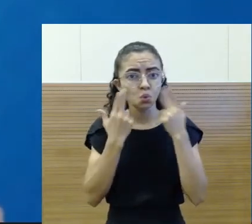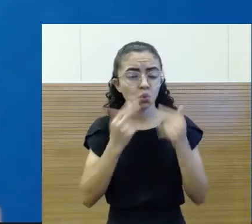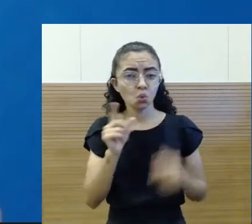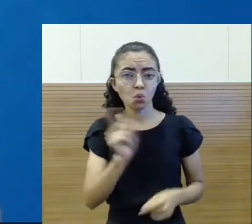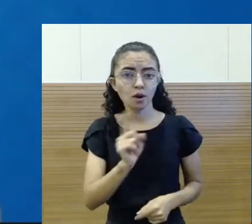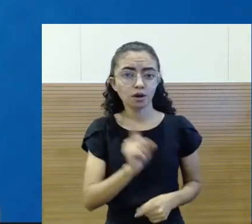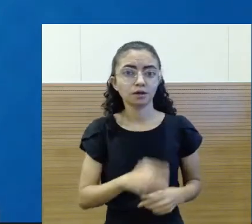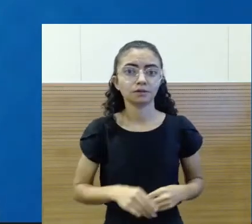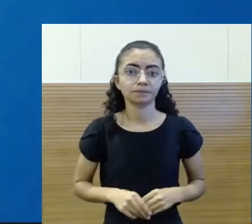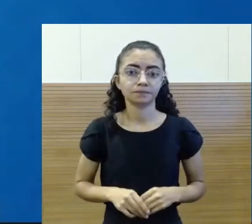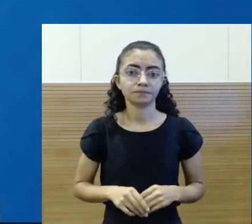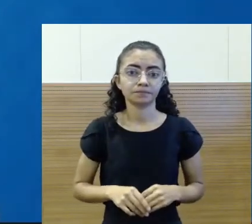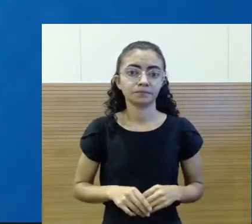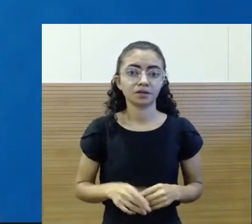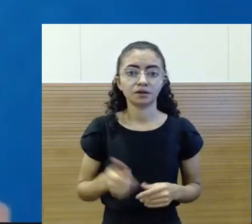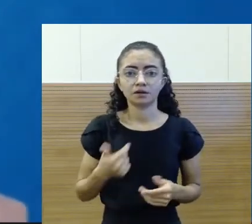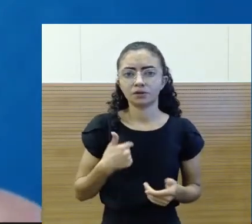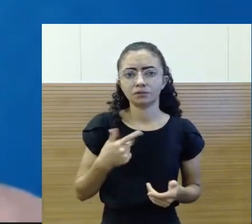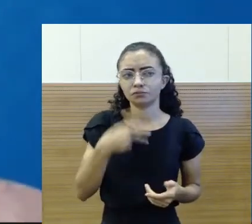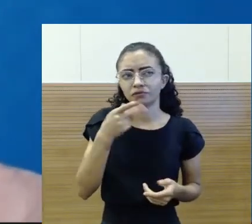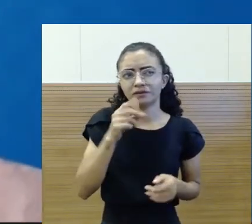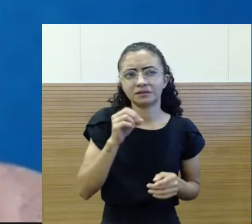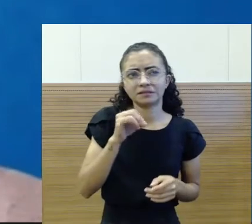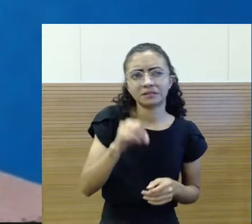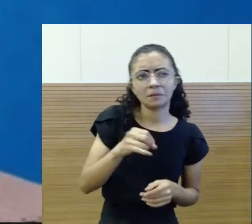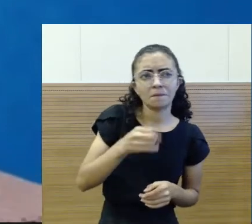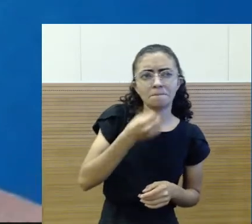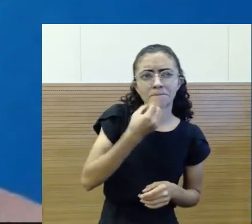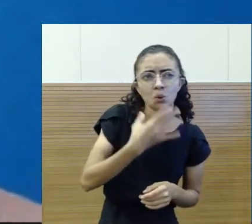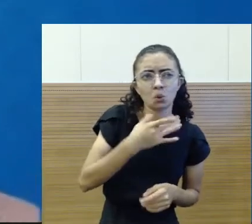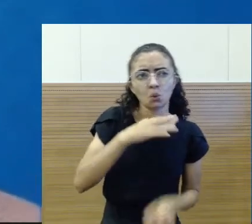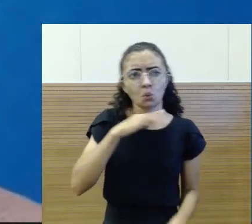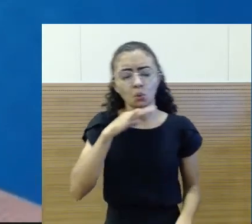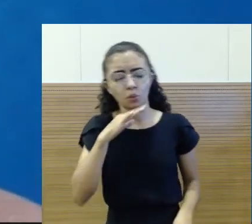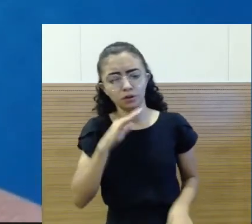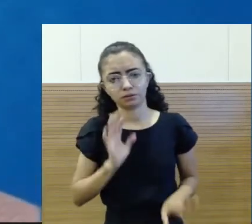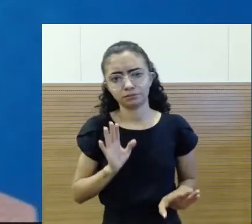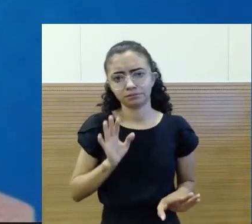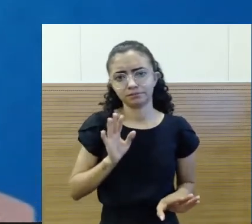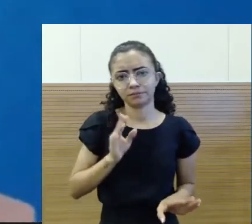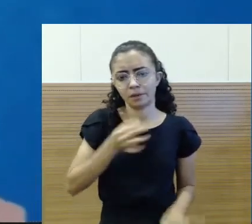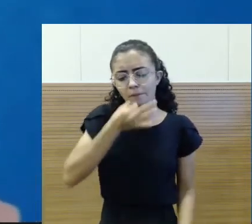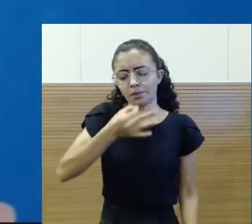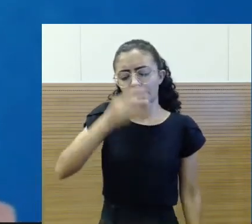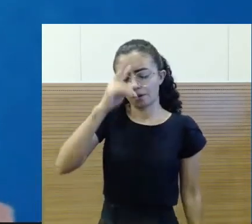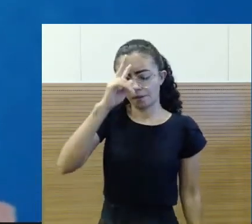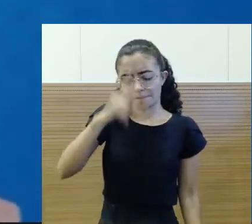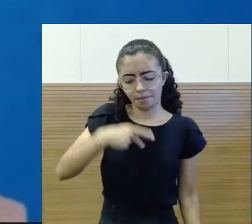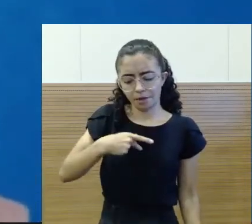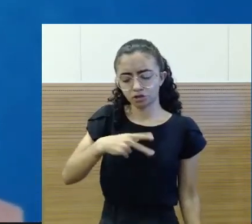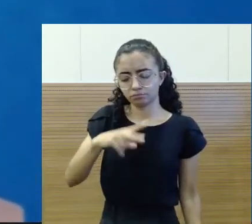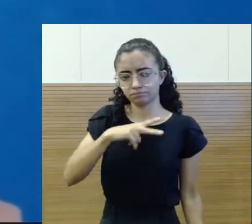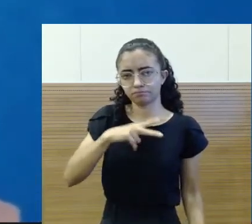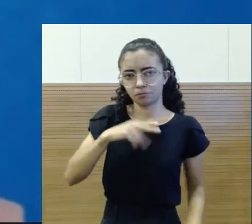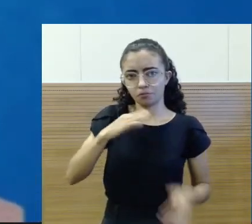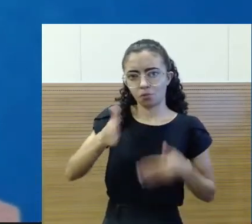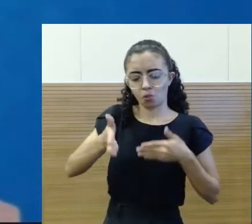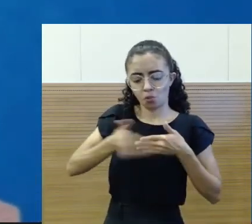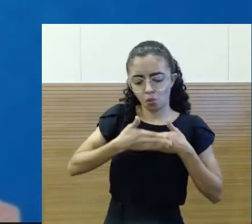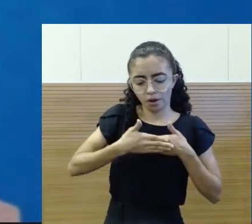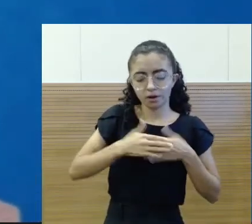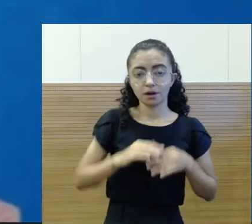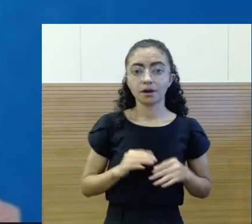Eu não estou julgando se é uma tendência boa ou ruim, eu vou manter minha opinião pessoal para mim, mas tudo agora